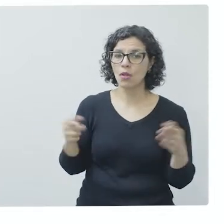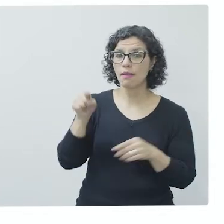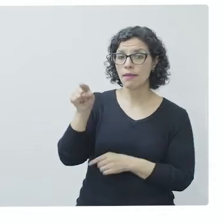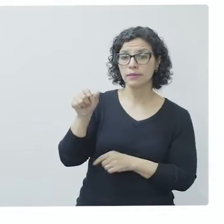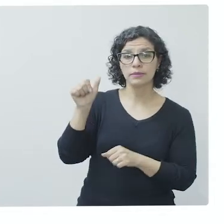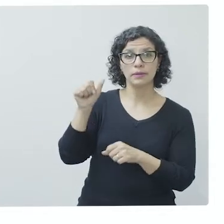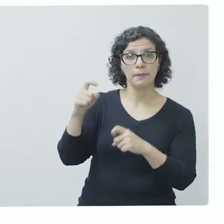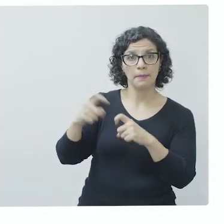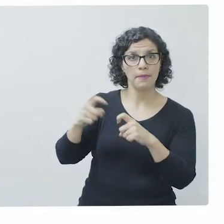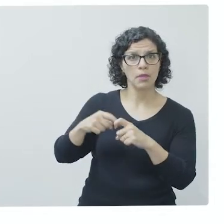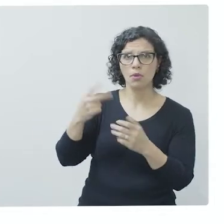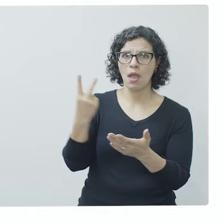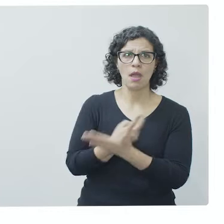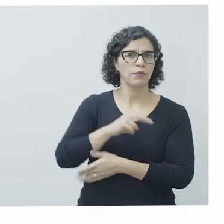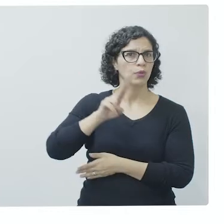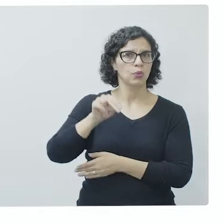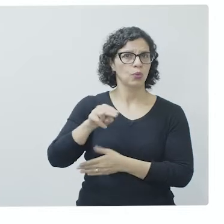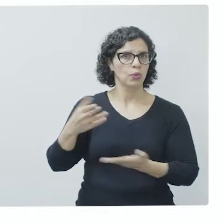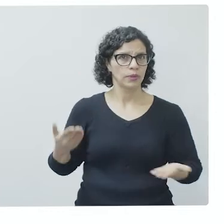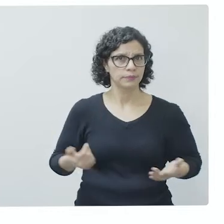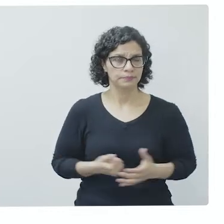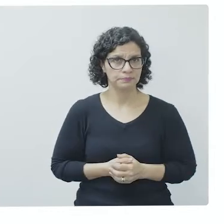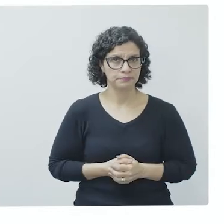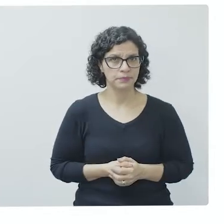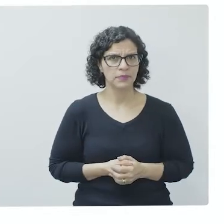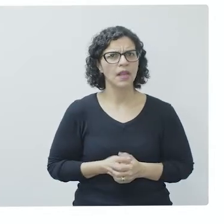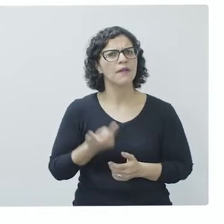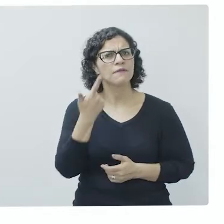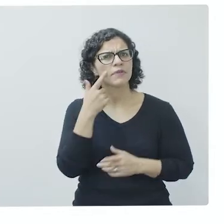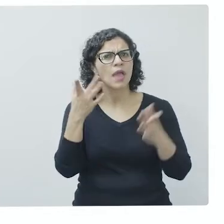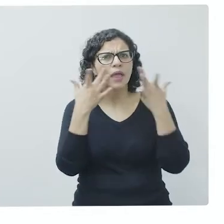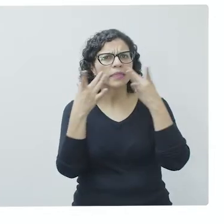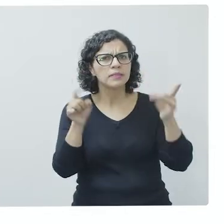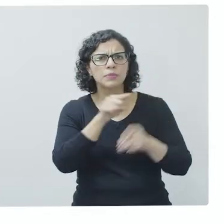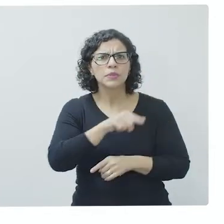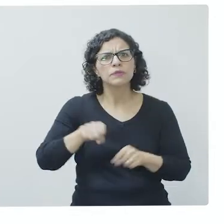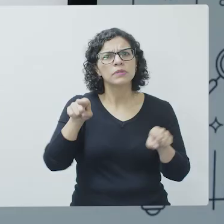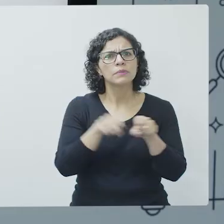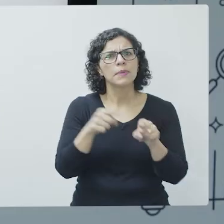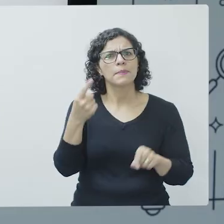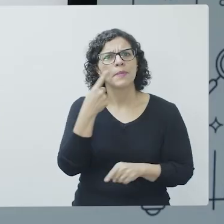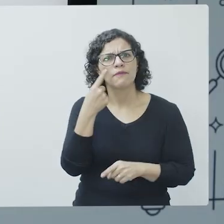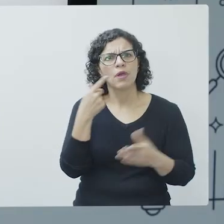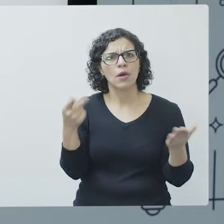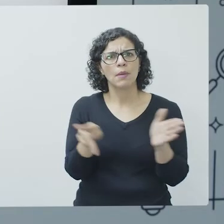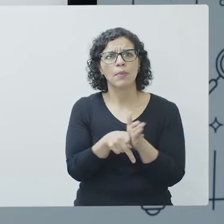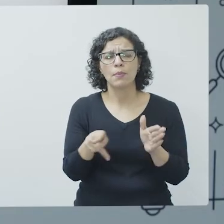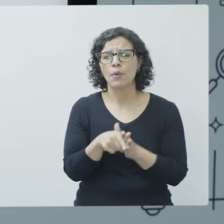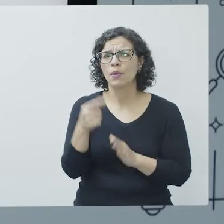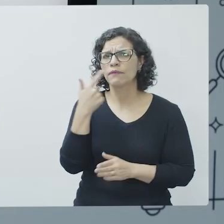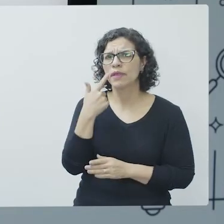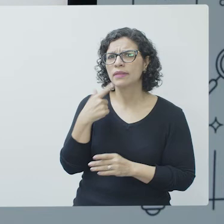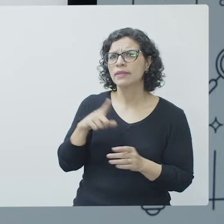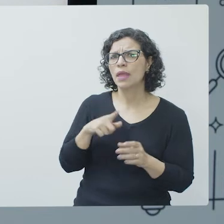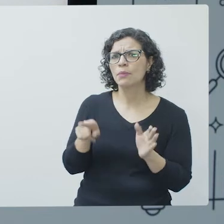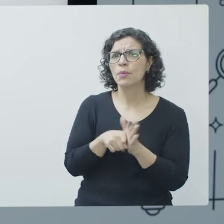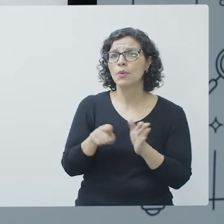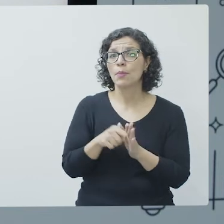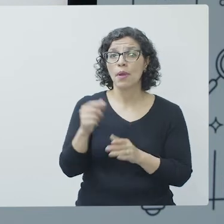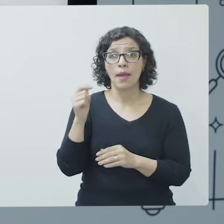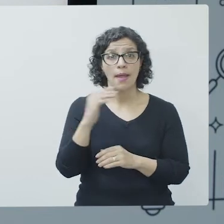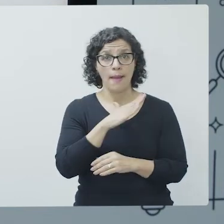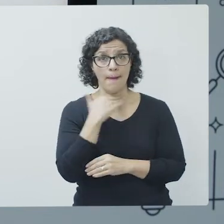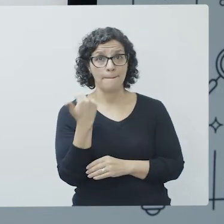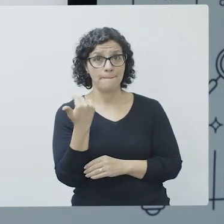que aquele médico não errava uma. Chamo a atenção de vocês para a gente ver essa parte ali da